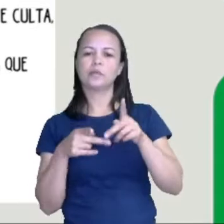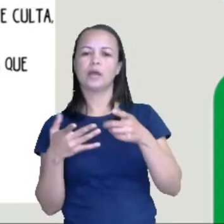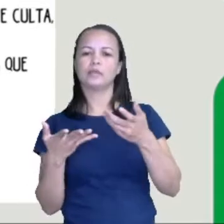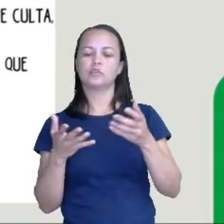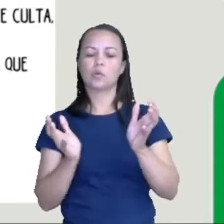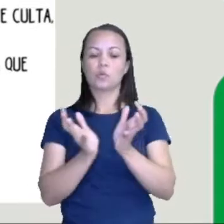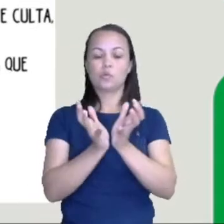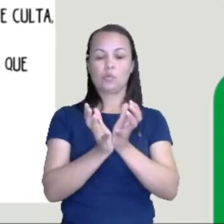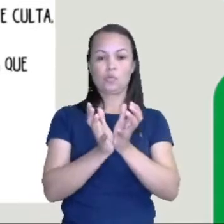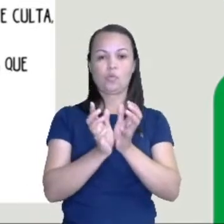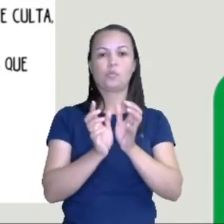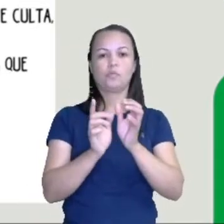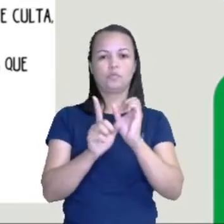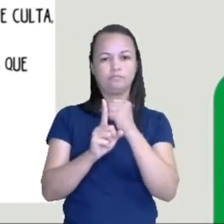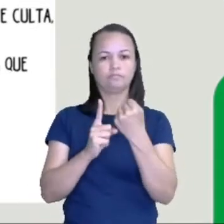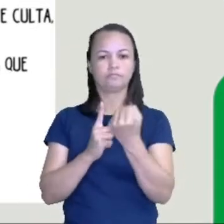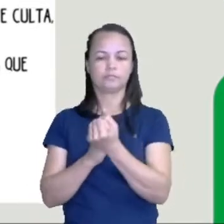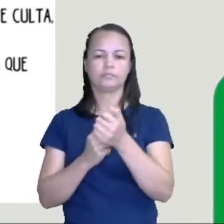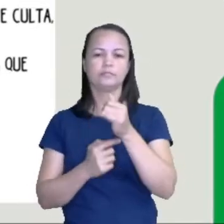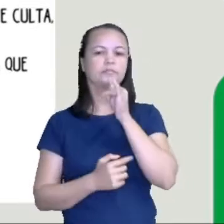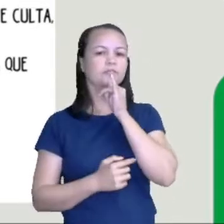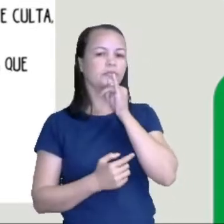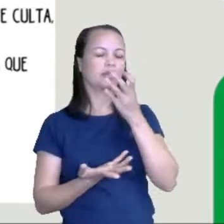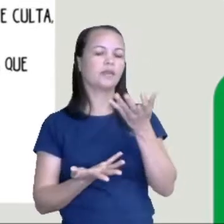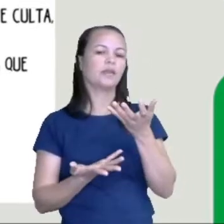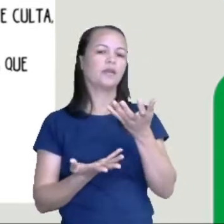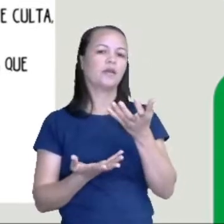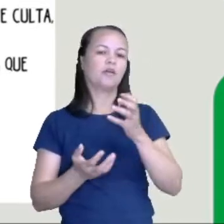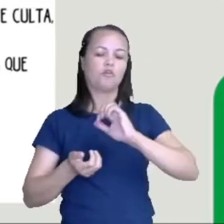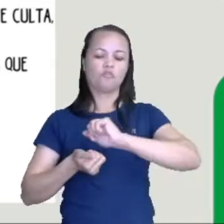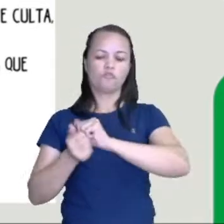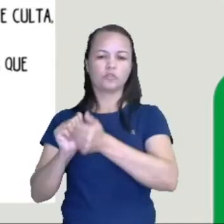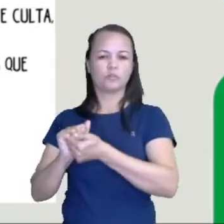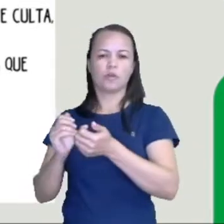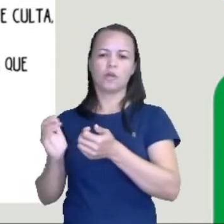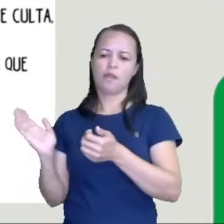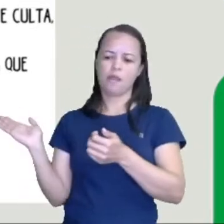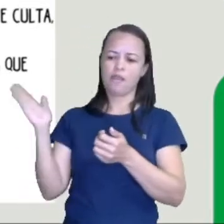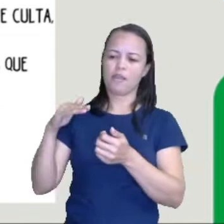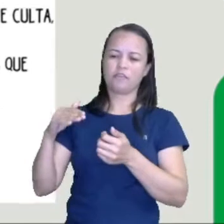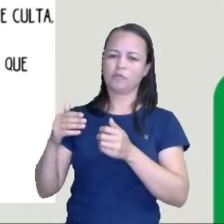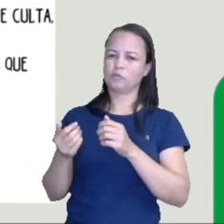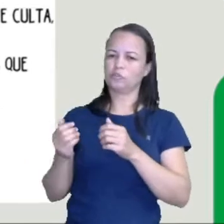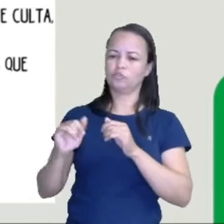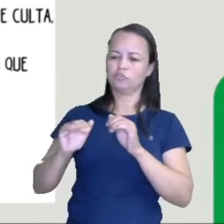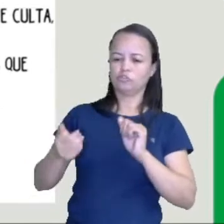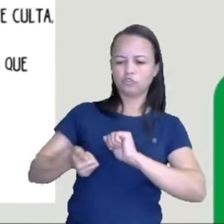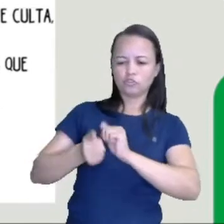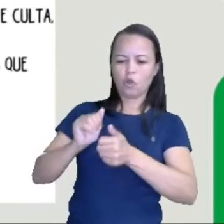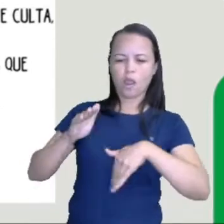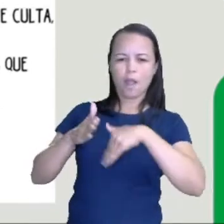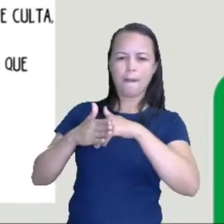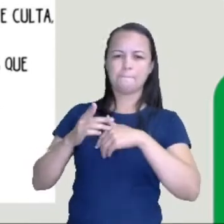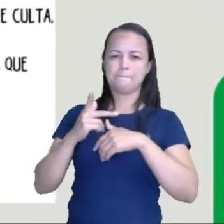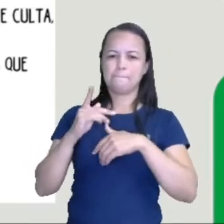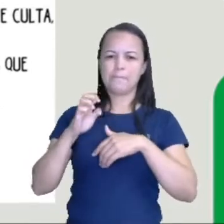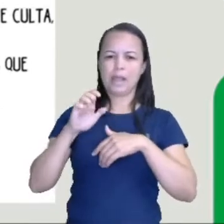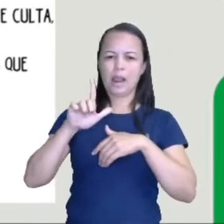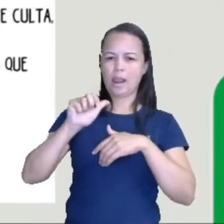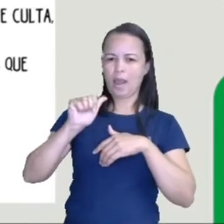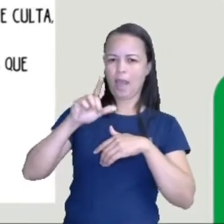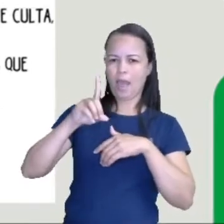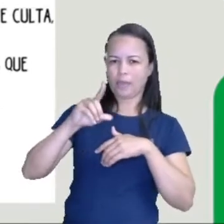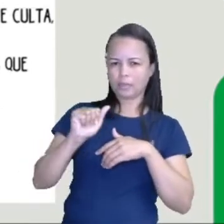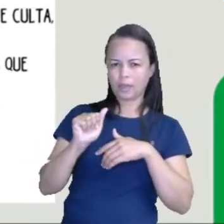determinado grupo social. Por exemplo, no futebol. Ei, irmão, vamos jogar uma pelada? Uma pelada, quem joga